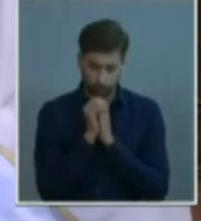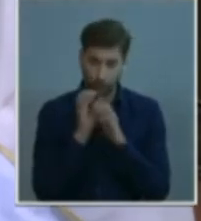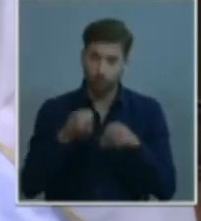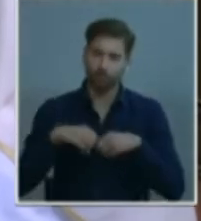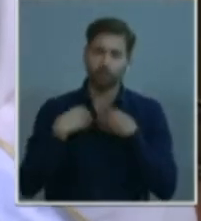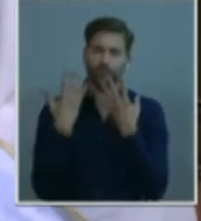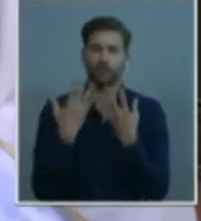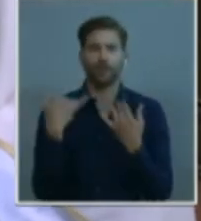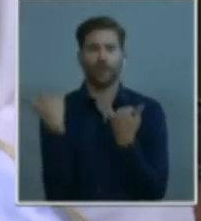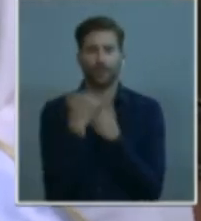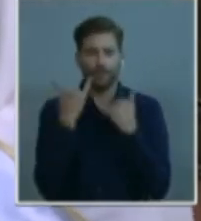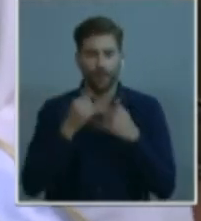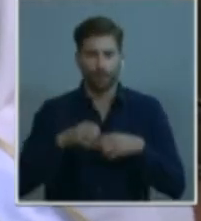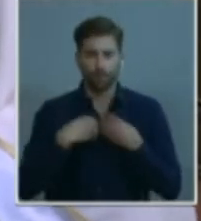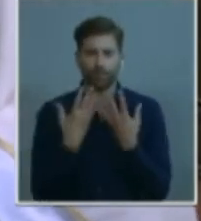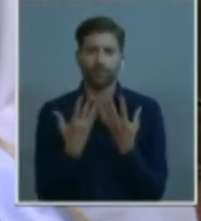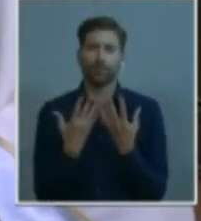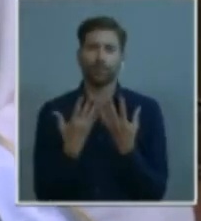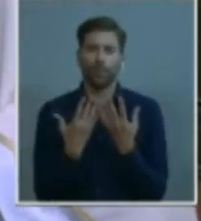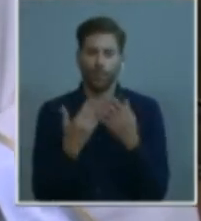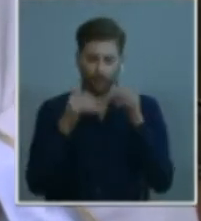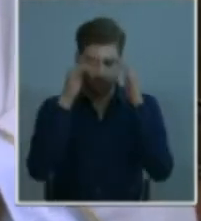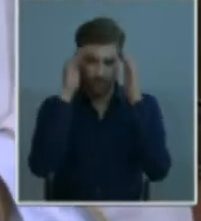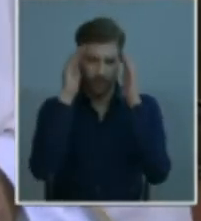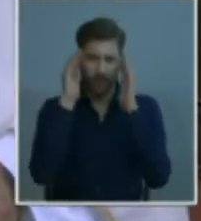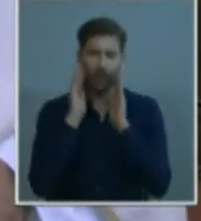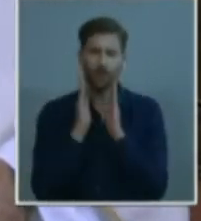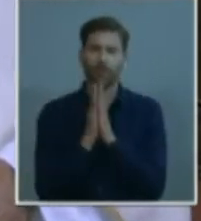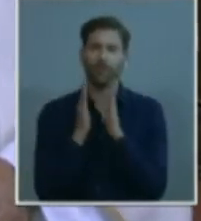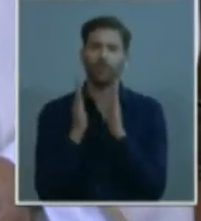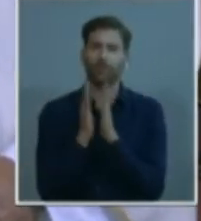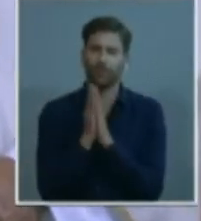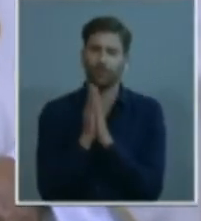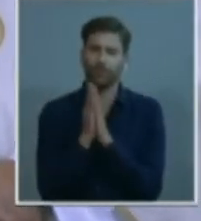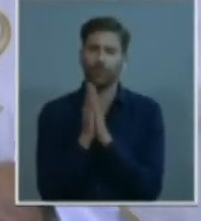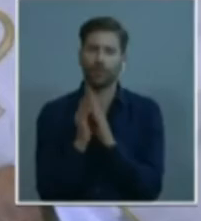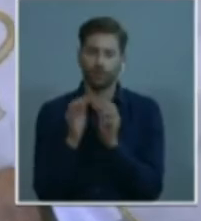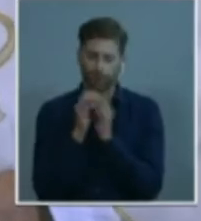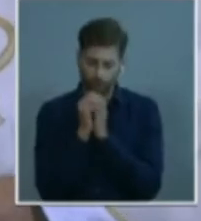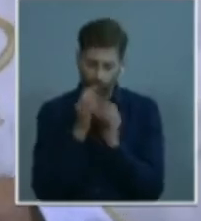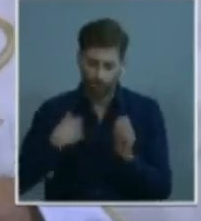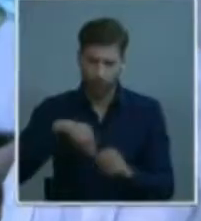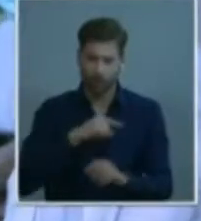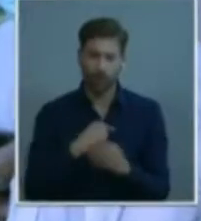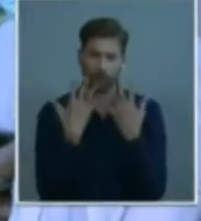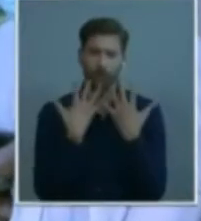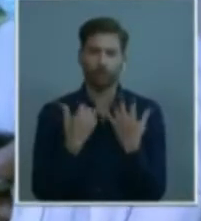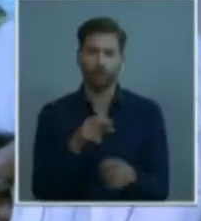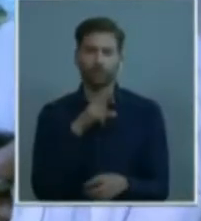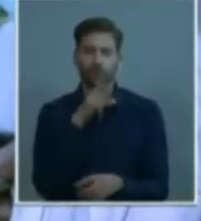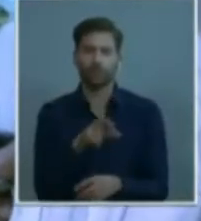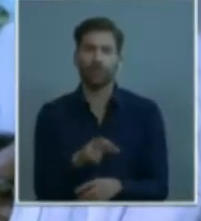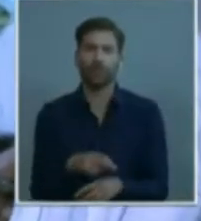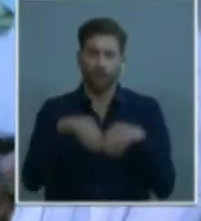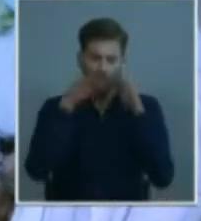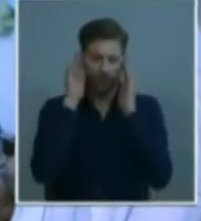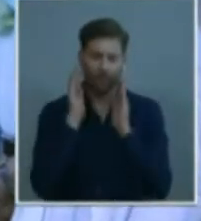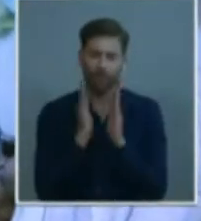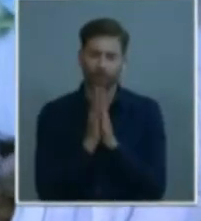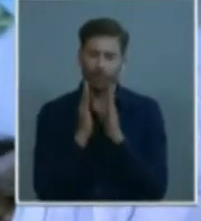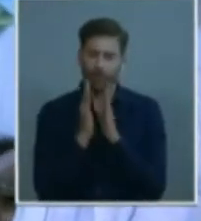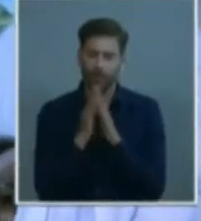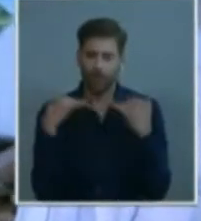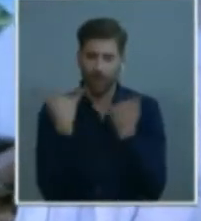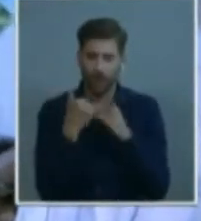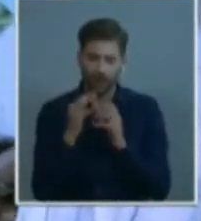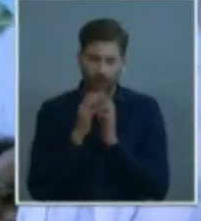alegria, interceda por nós a Virgem cheia de graça. Interceda por nós a Virgem cheia de